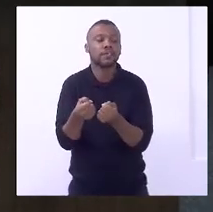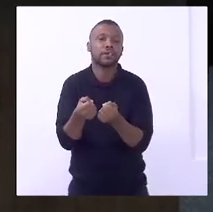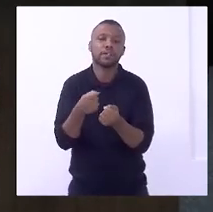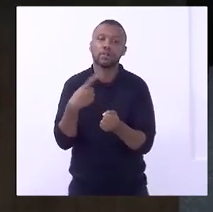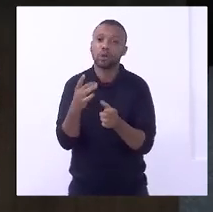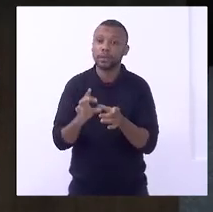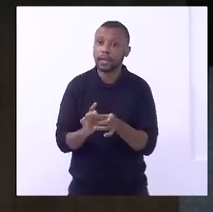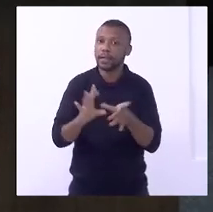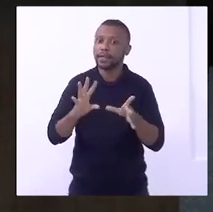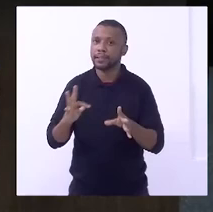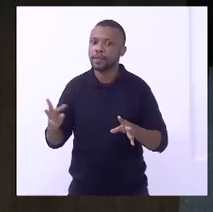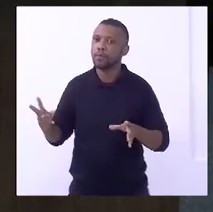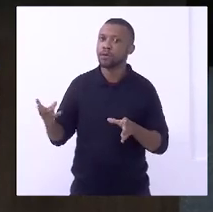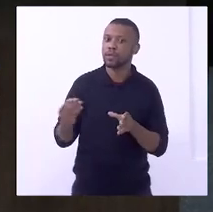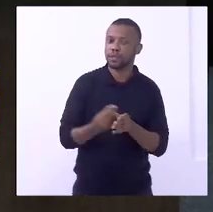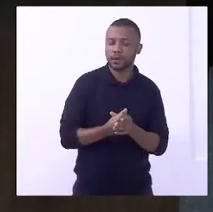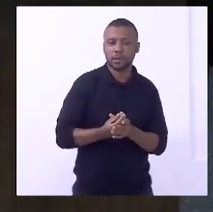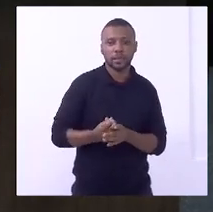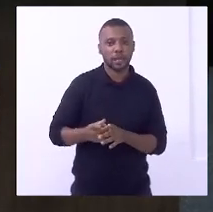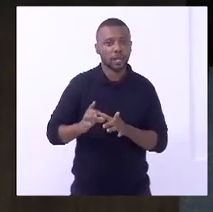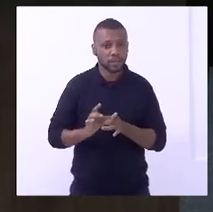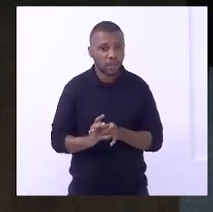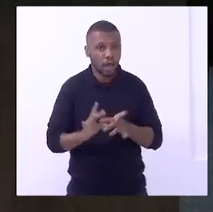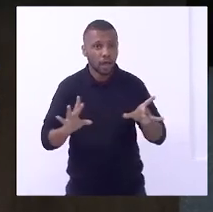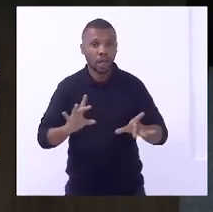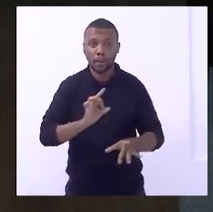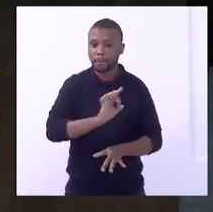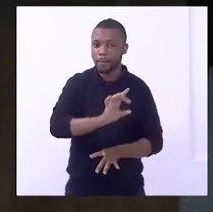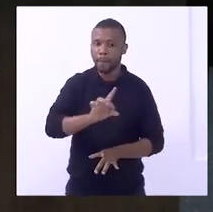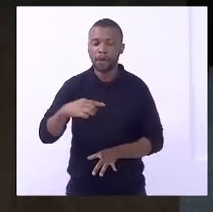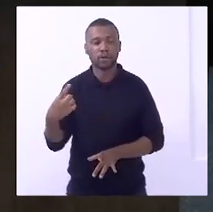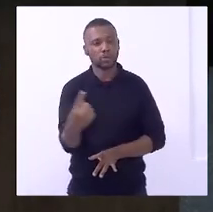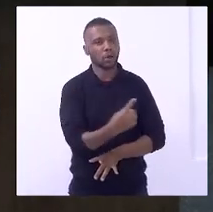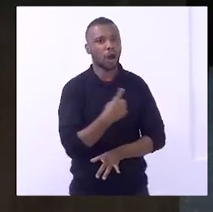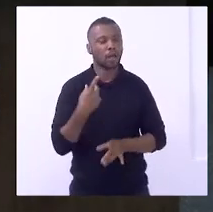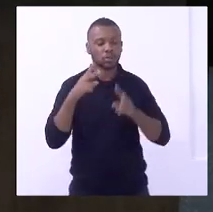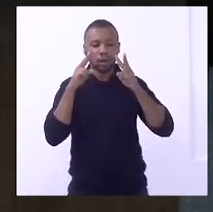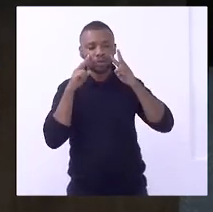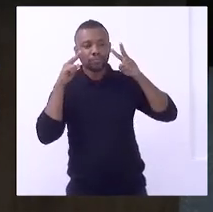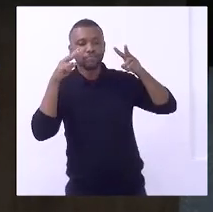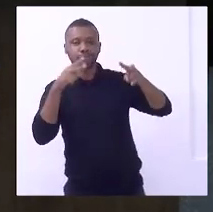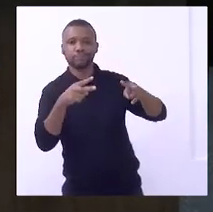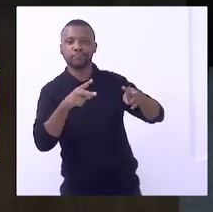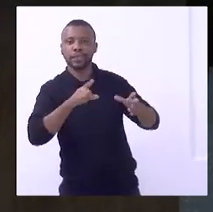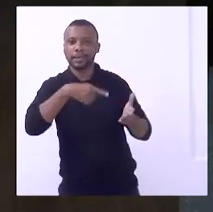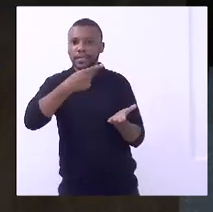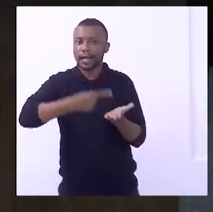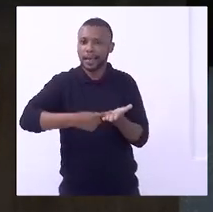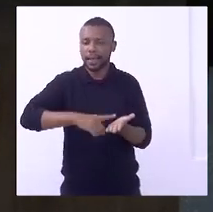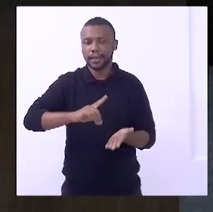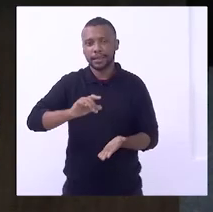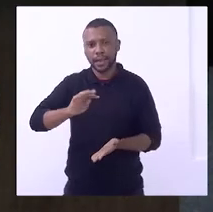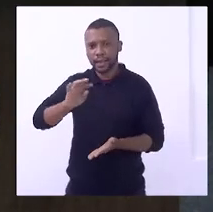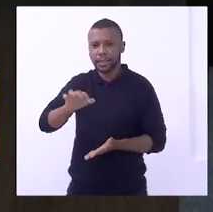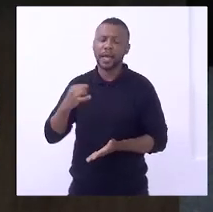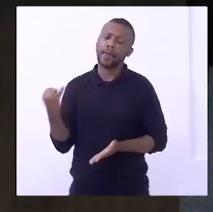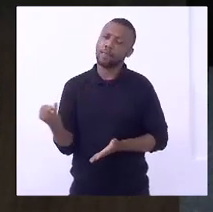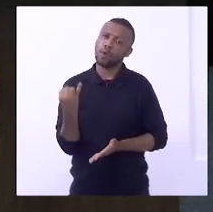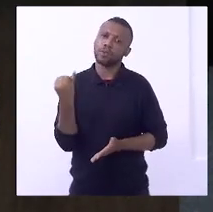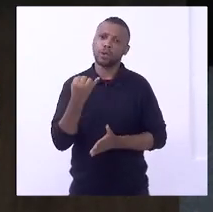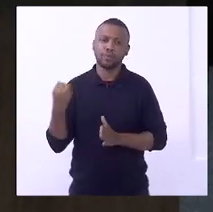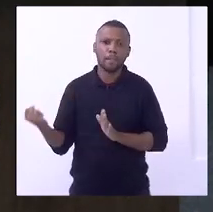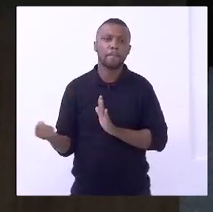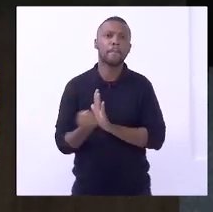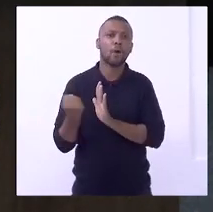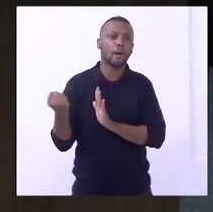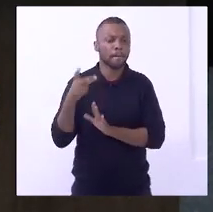democracia e da nossa liberdade. Então, nosso reconhecimento, a essa data tão importante para a nossa história